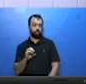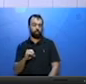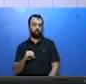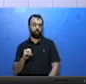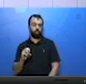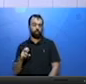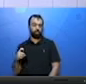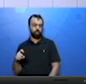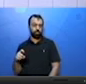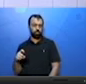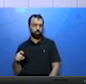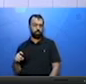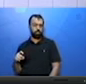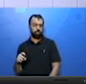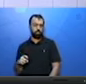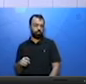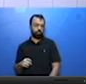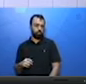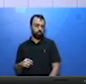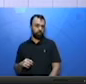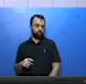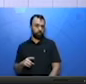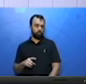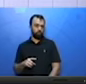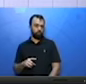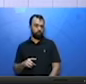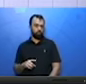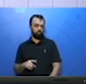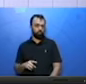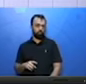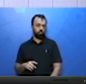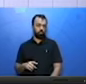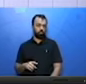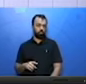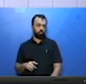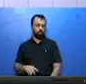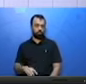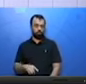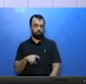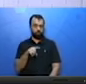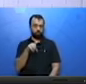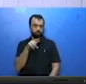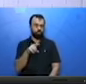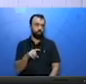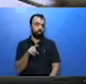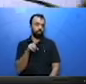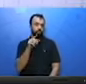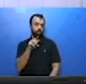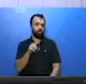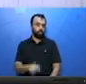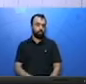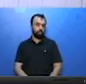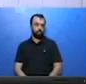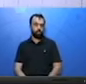vai estar em cima do número 5, aqui no eixo Y.